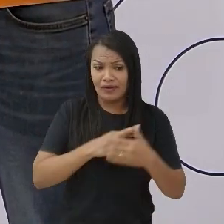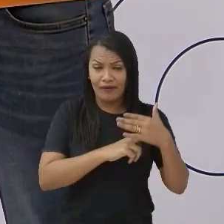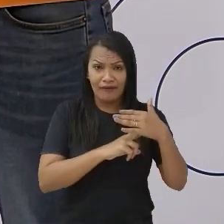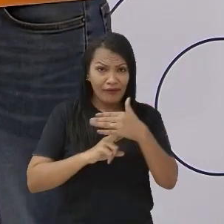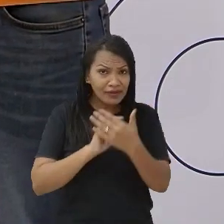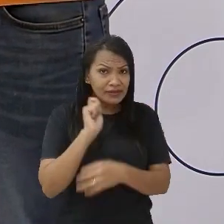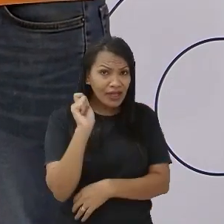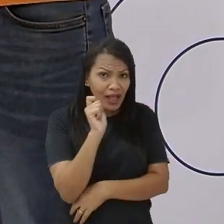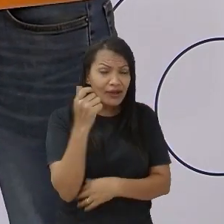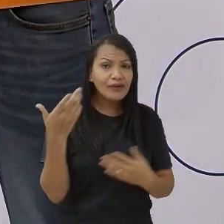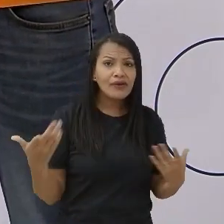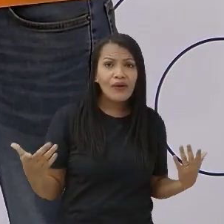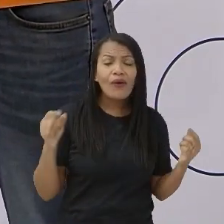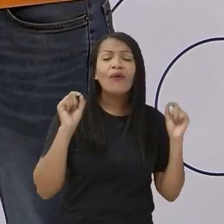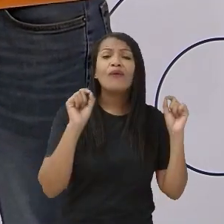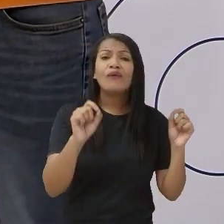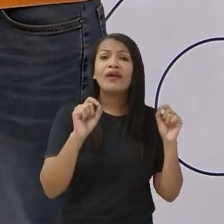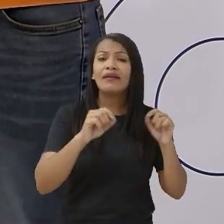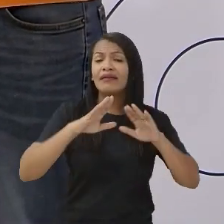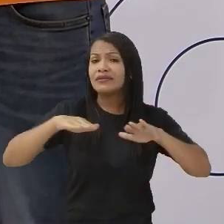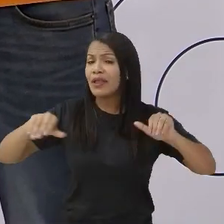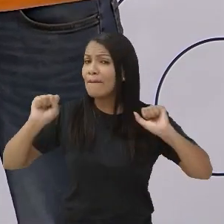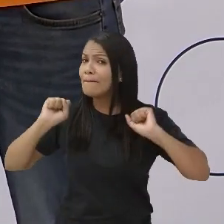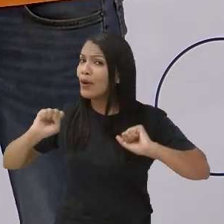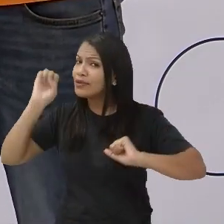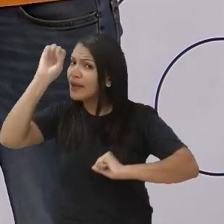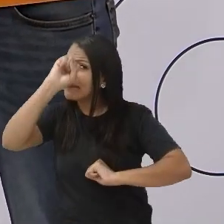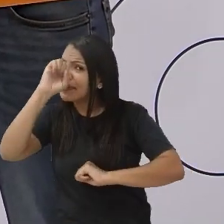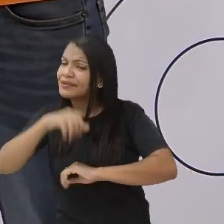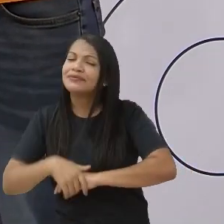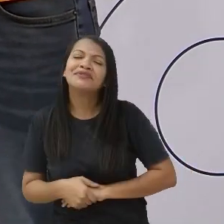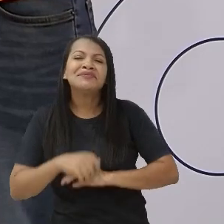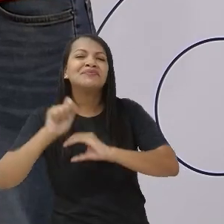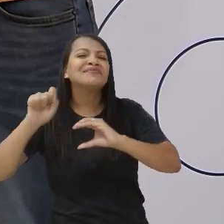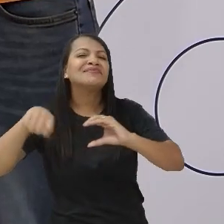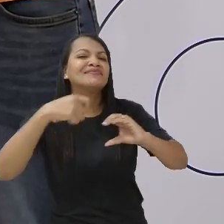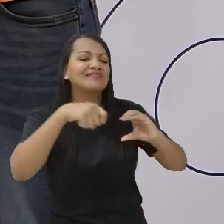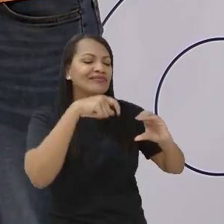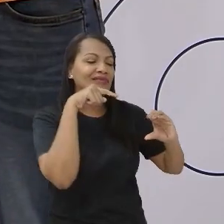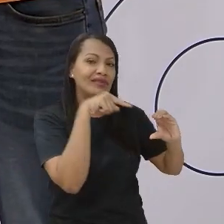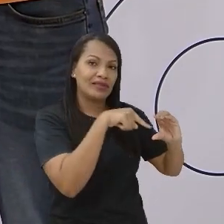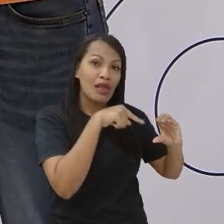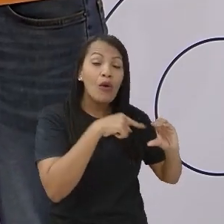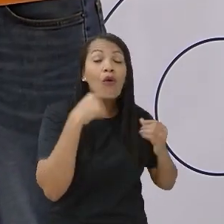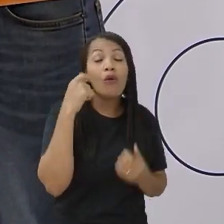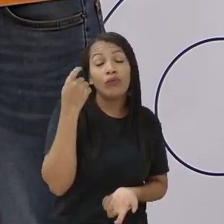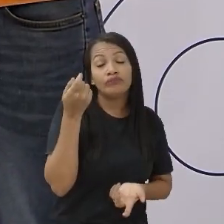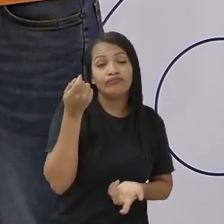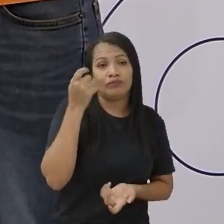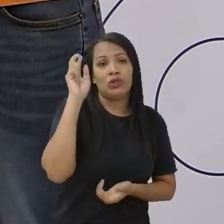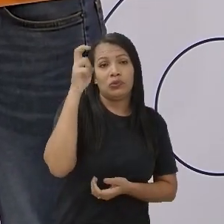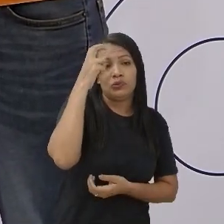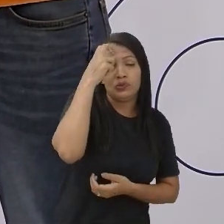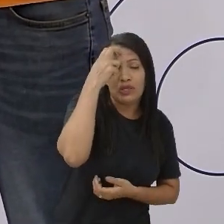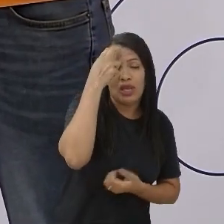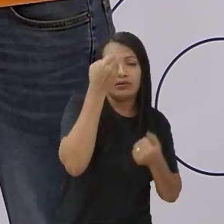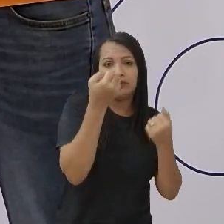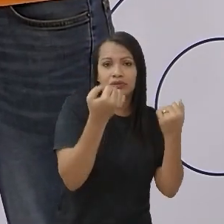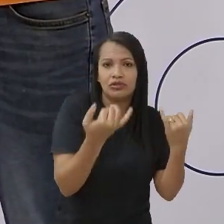Caruaru traz muito, né? E o que as crianças podem aprender com esse episódio? Nesse vídeo, além do aspecto cultural, né, falar um